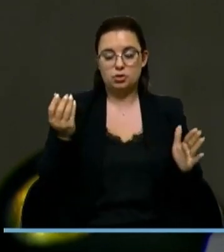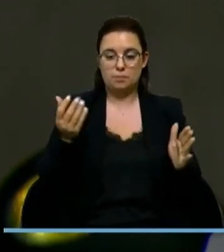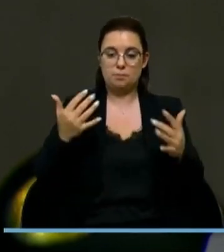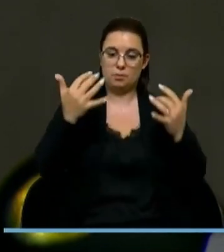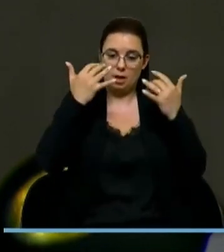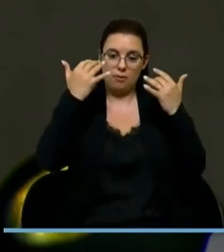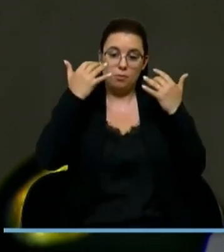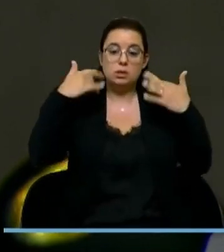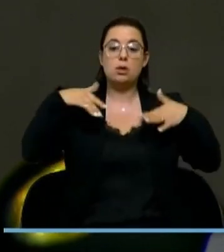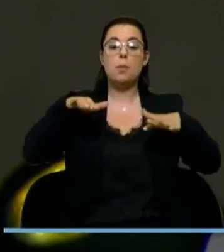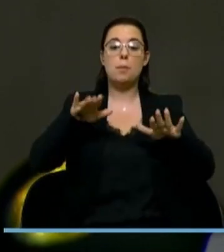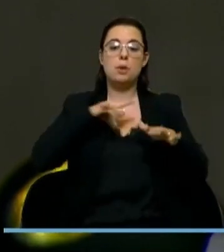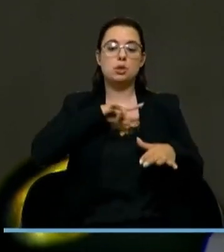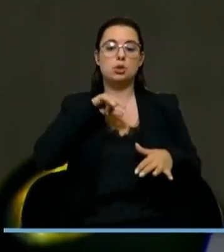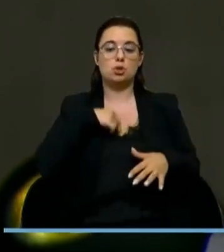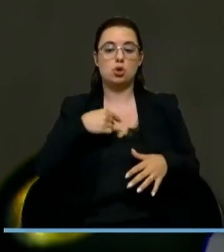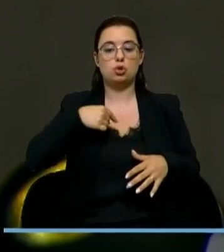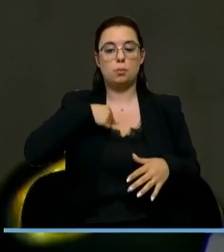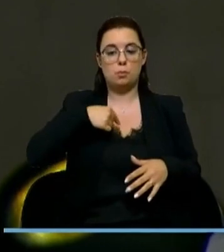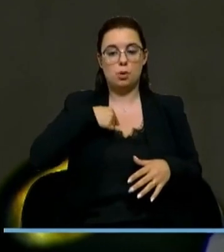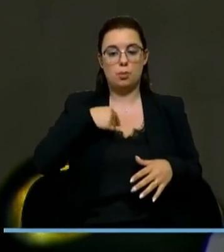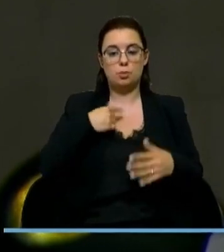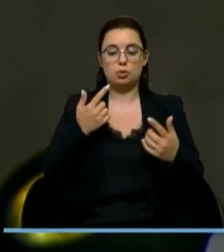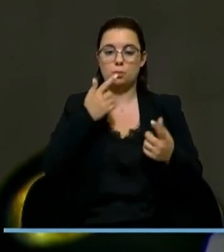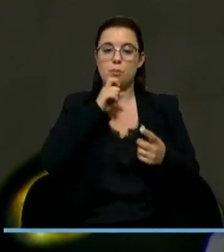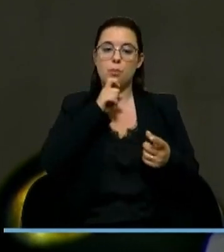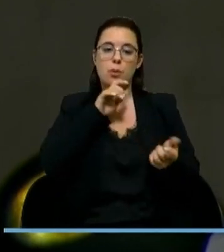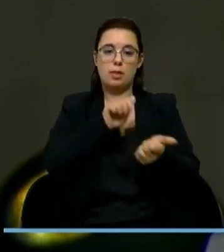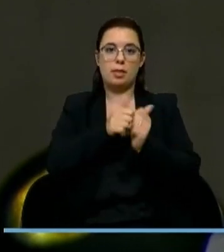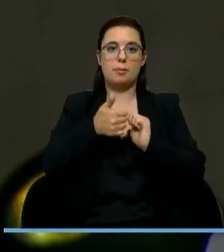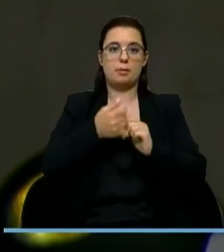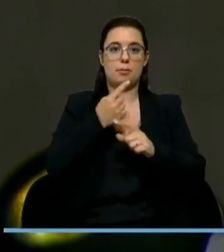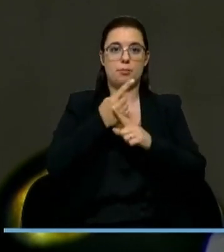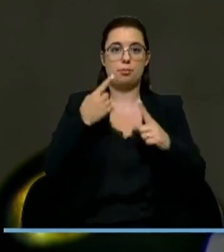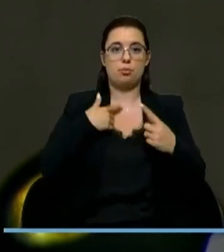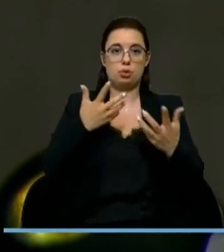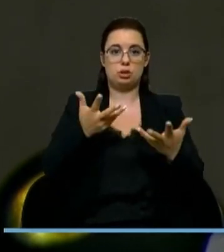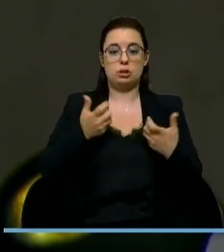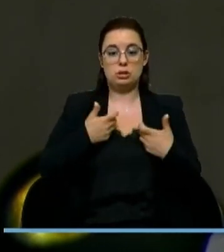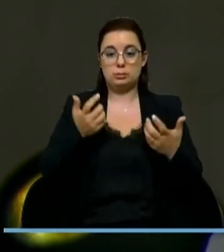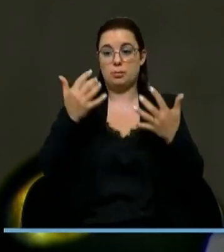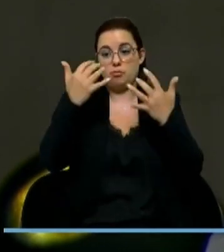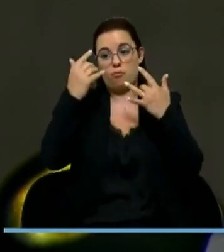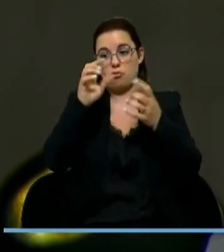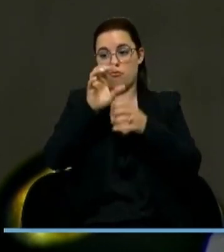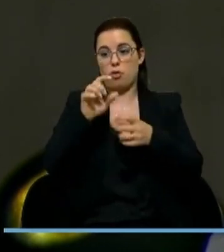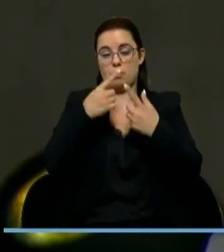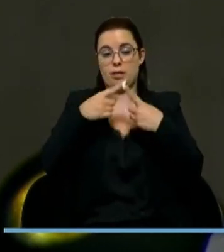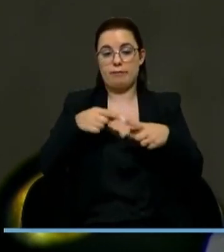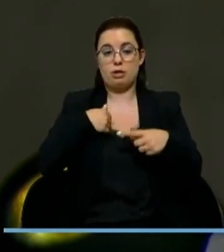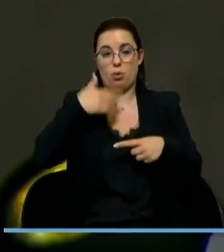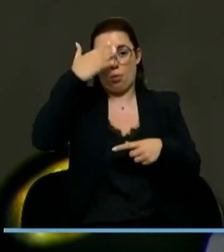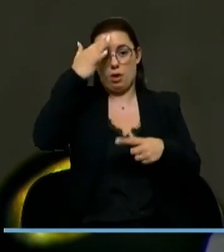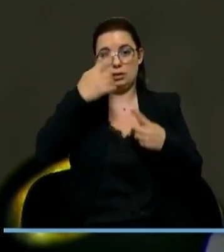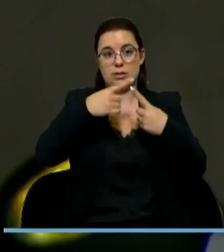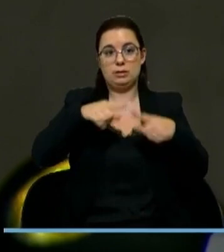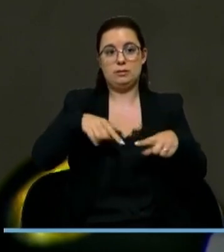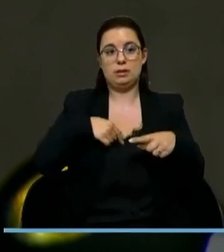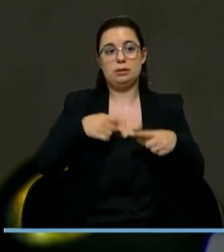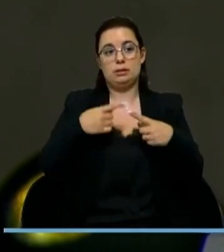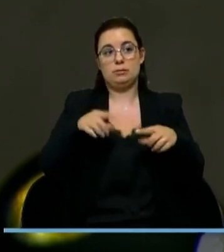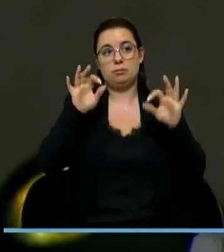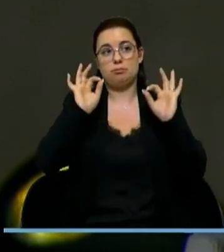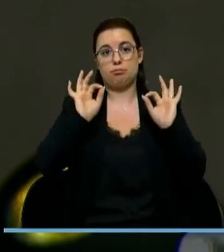à informação. Mas, obviamente, nós próprios vamos ter que nos adaptar, porque essa informação vai nos chegar de uma via diferente e, portanto, eu diria que seria diferente, vai ser